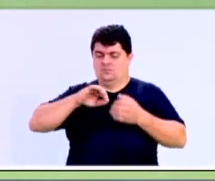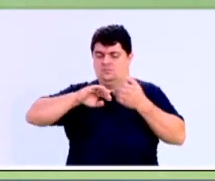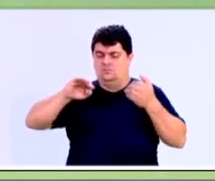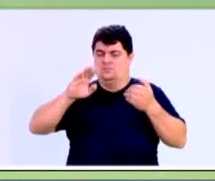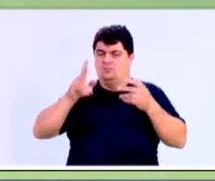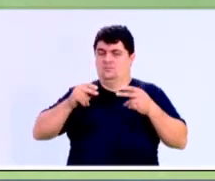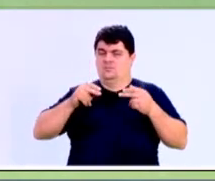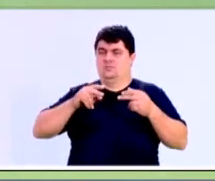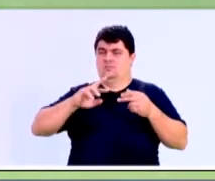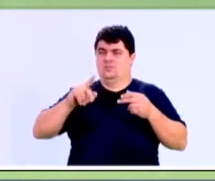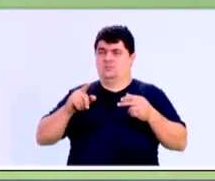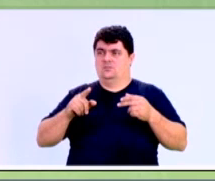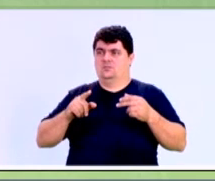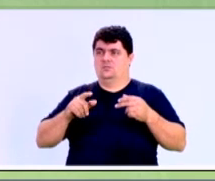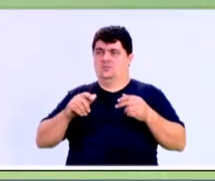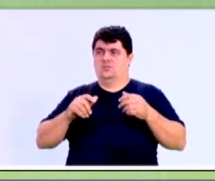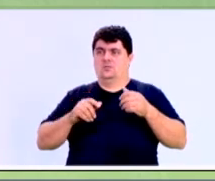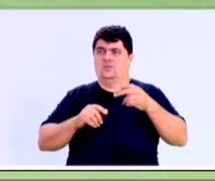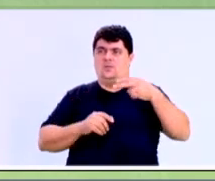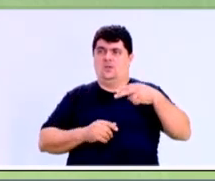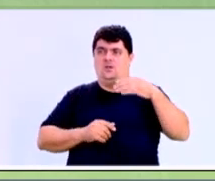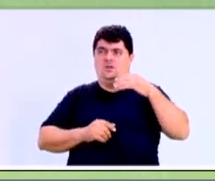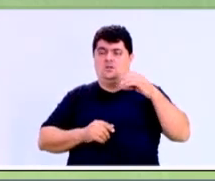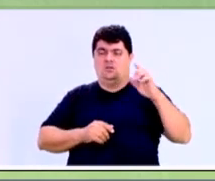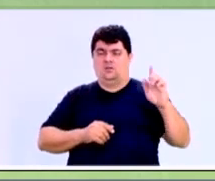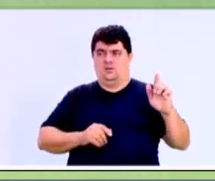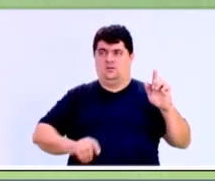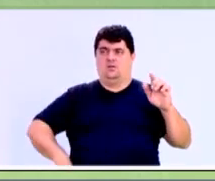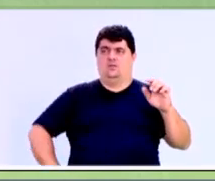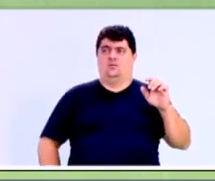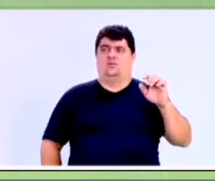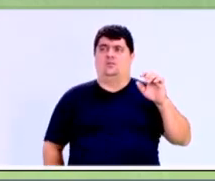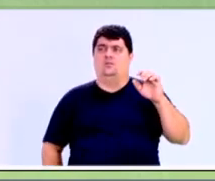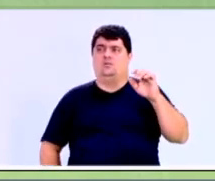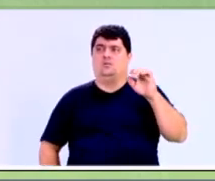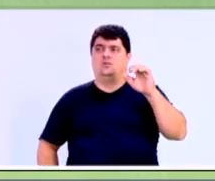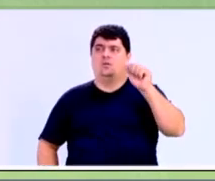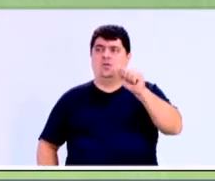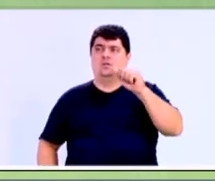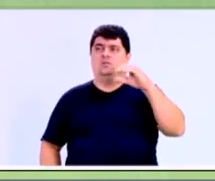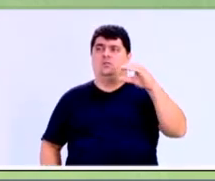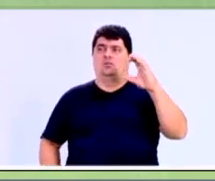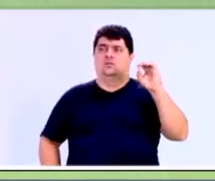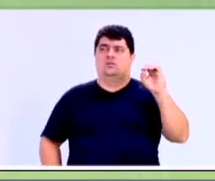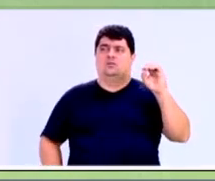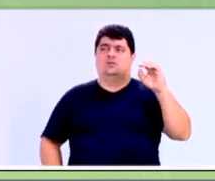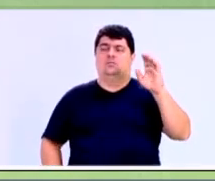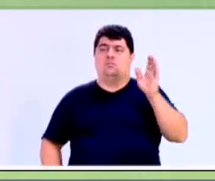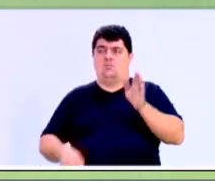É a diferença do meu ativo circulante operacional menos meu passivo circulante operacional. Correto? Então a minha necessidade de capital de